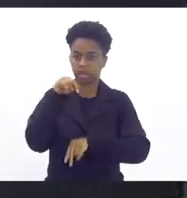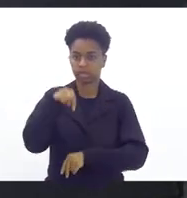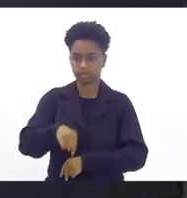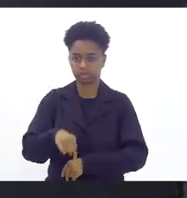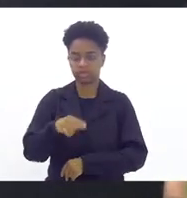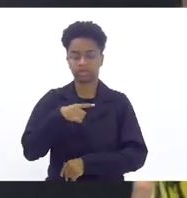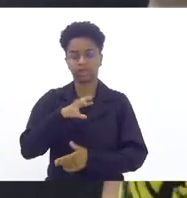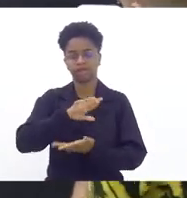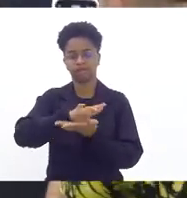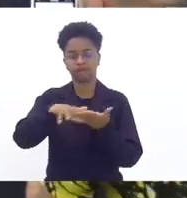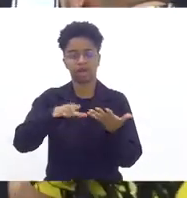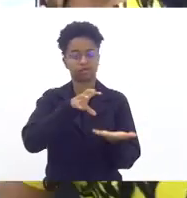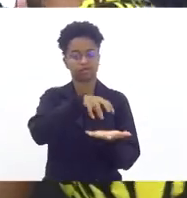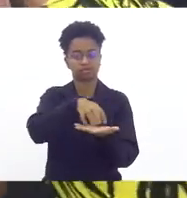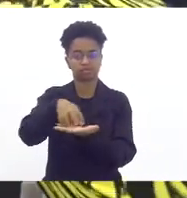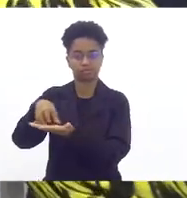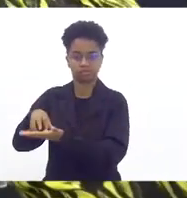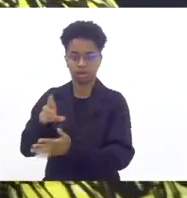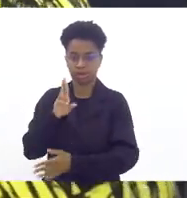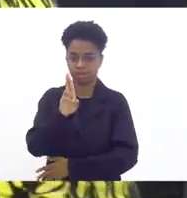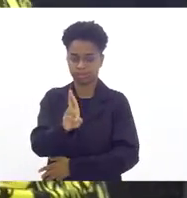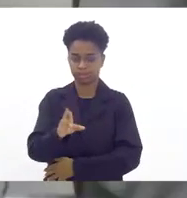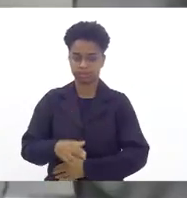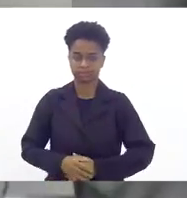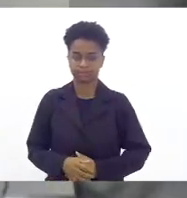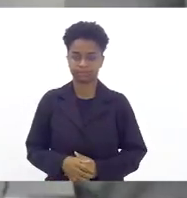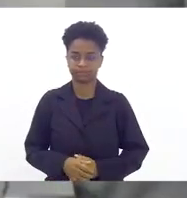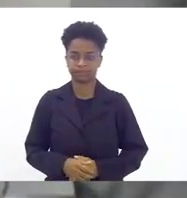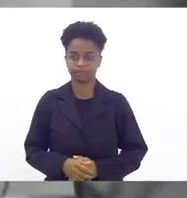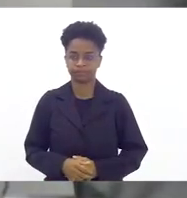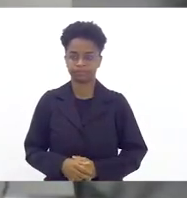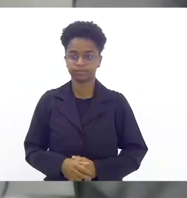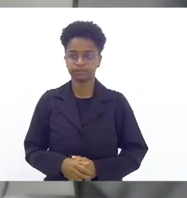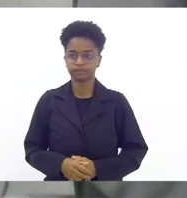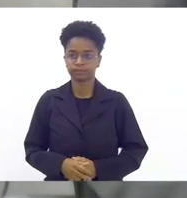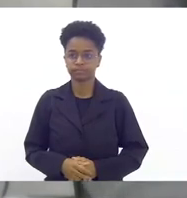vários setores representados. Bem, então,